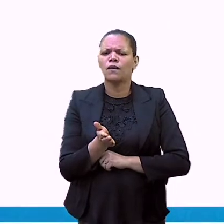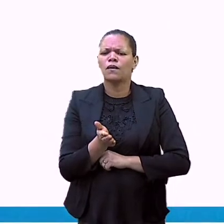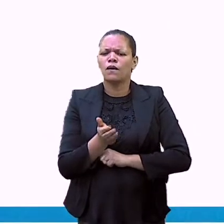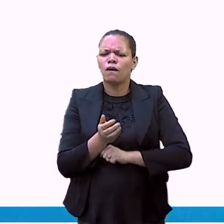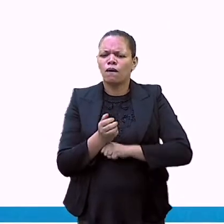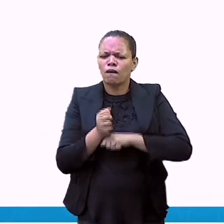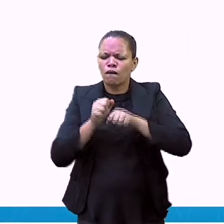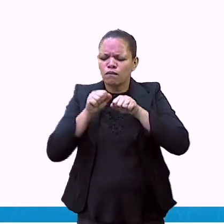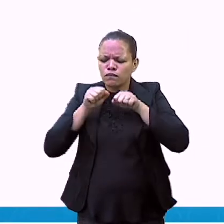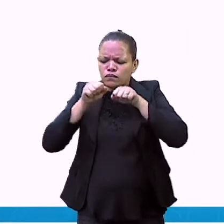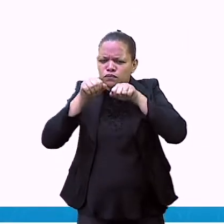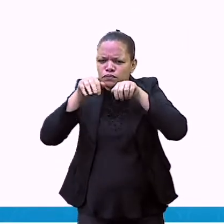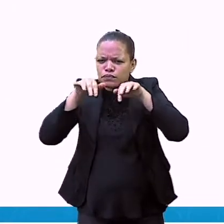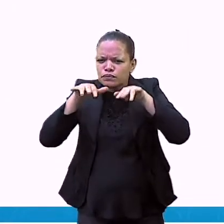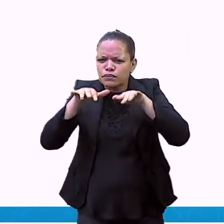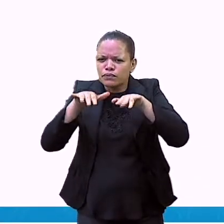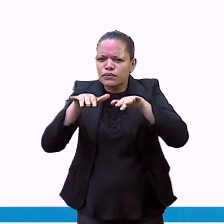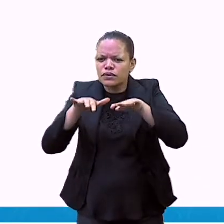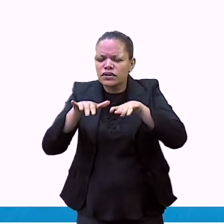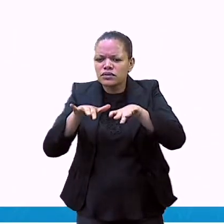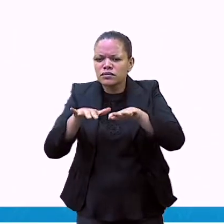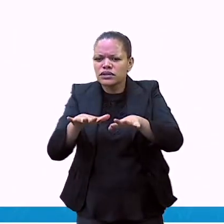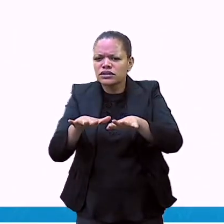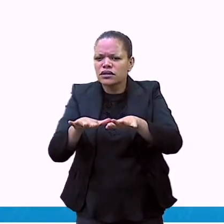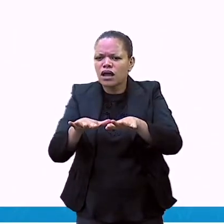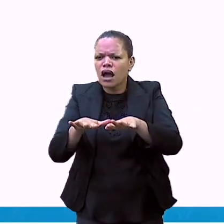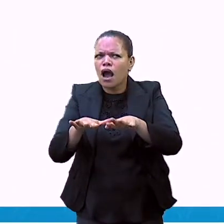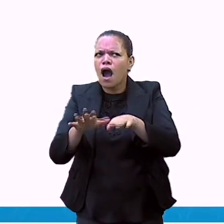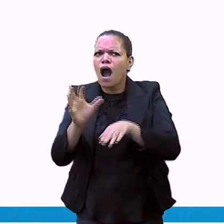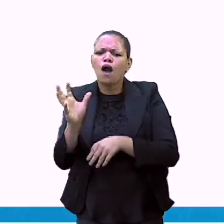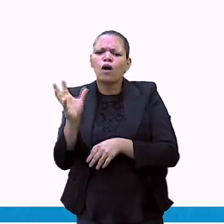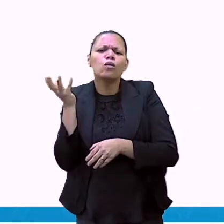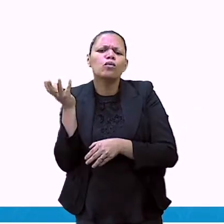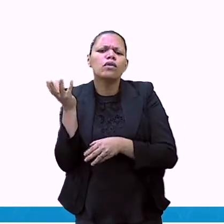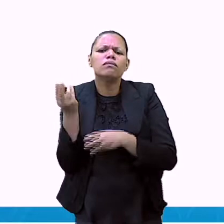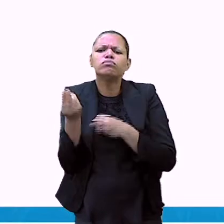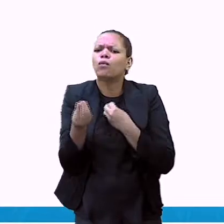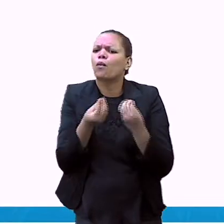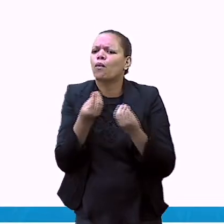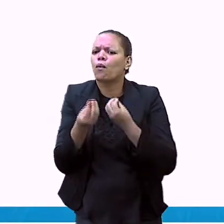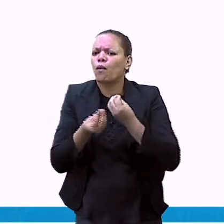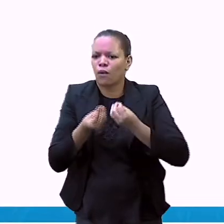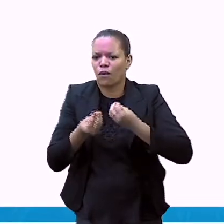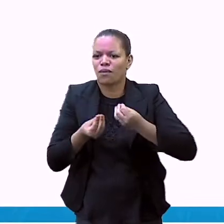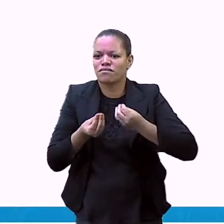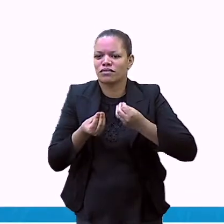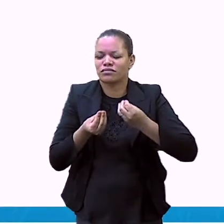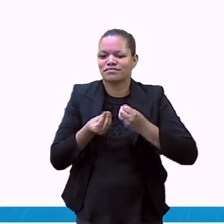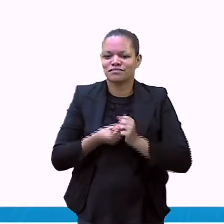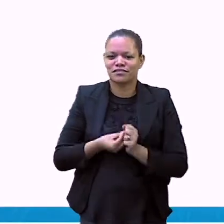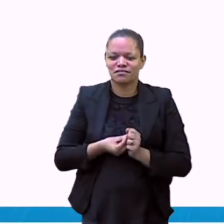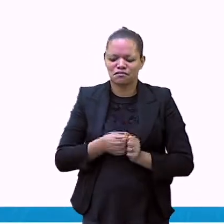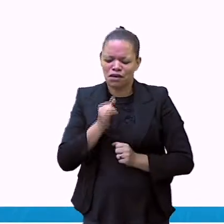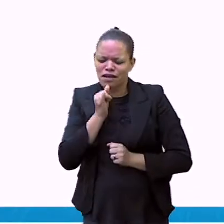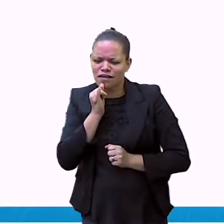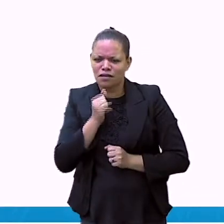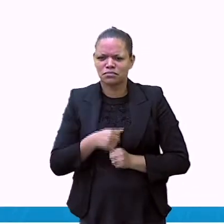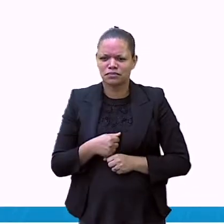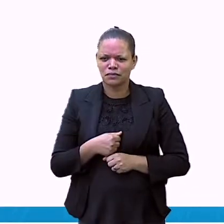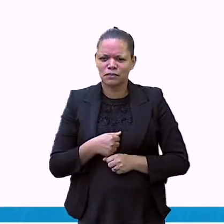Transmissão direta é a transmissão de uma pessoa doente para uma outra